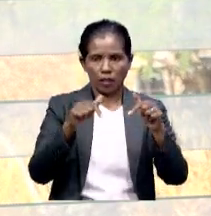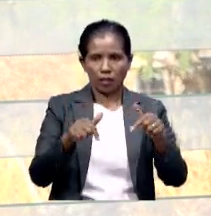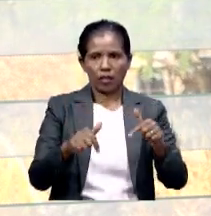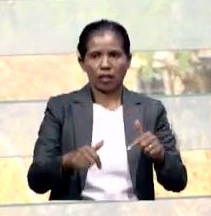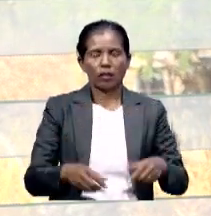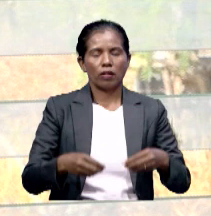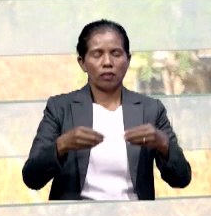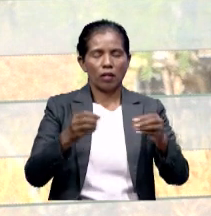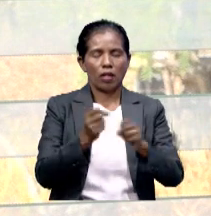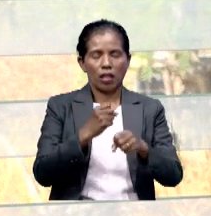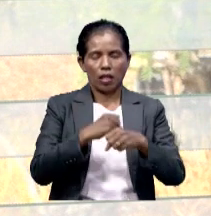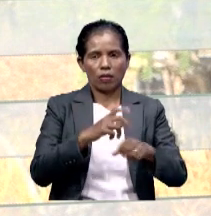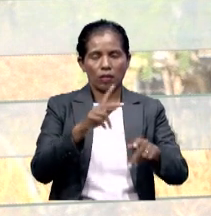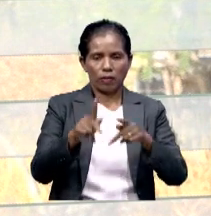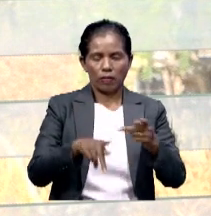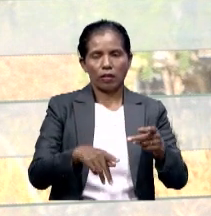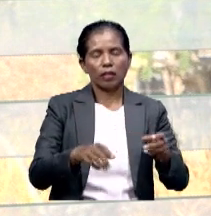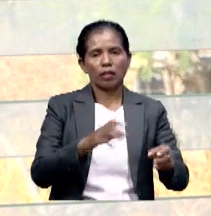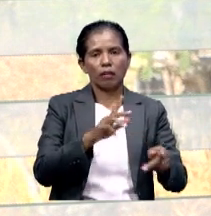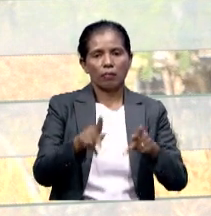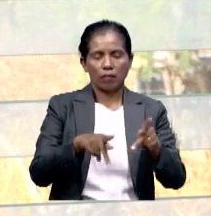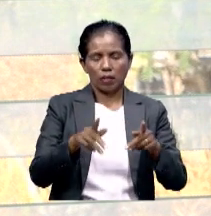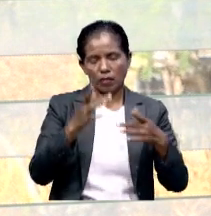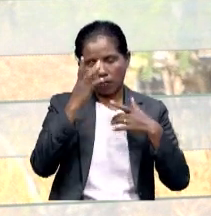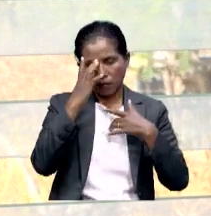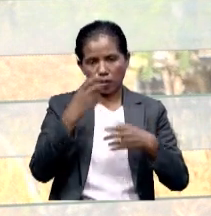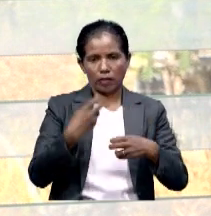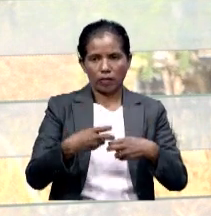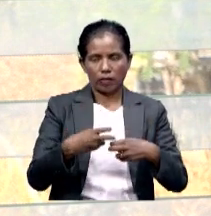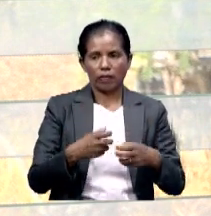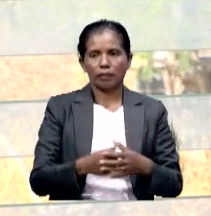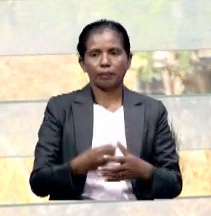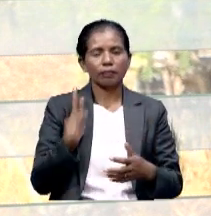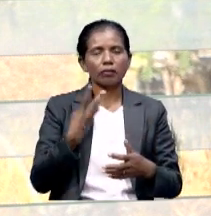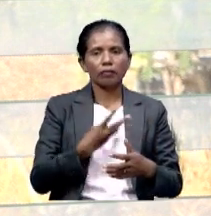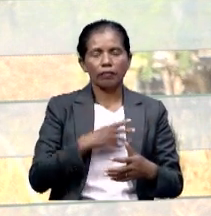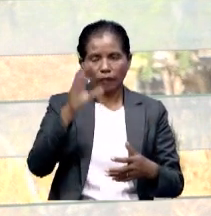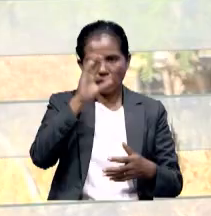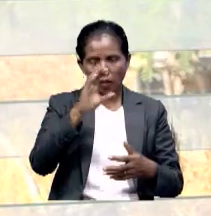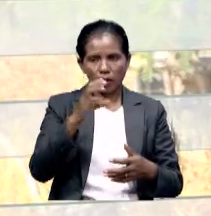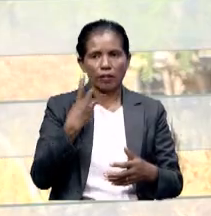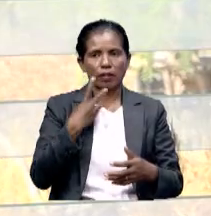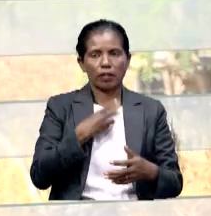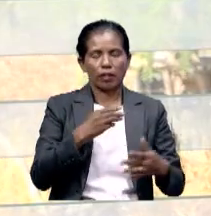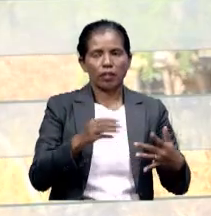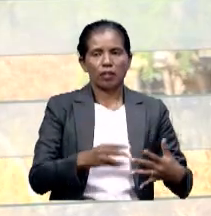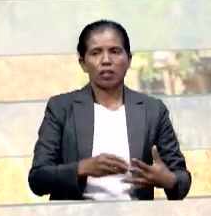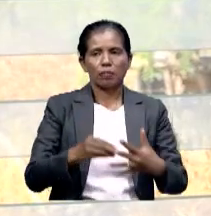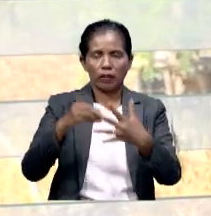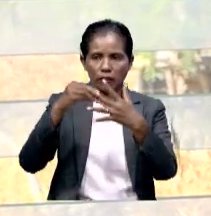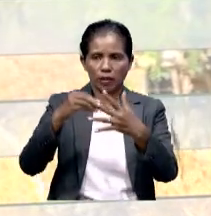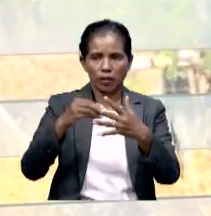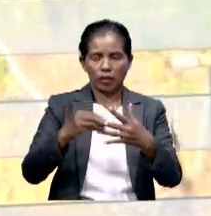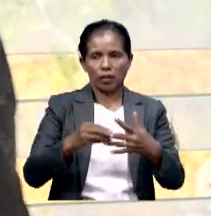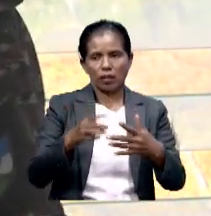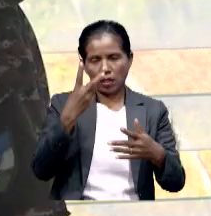minha vida, e o livro vai solar a minha vida. Então, Ita busca formas, vai ter especialista ser ne bem, liga